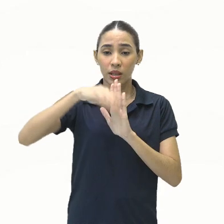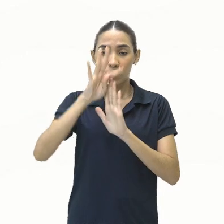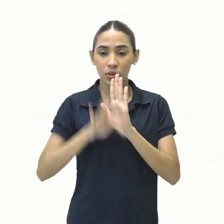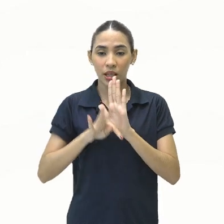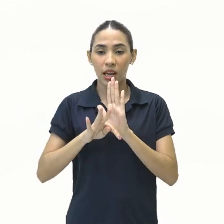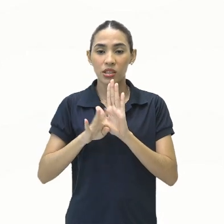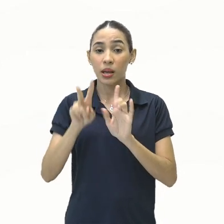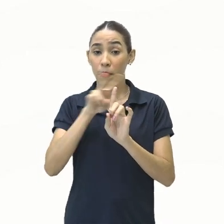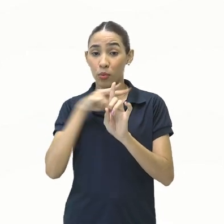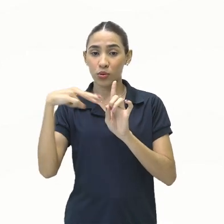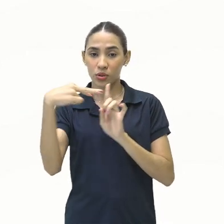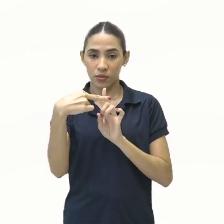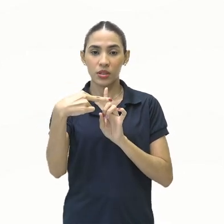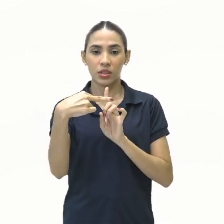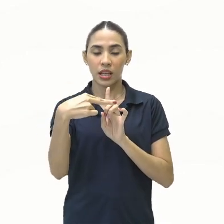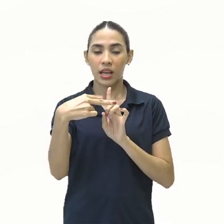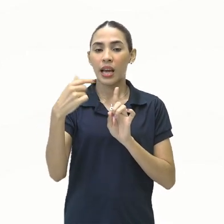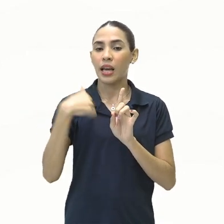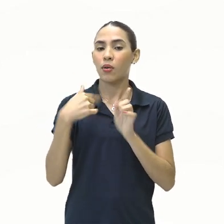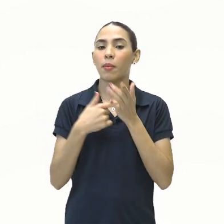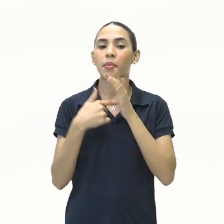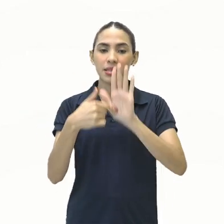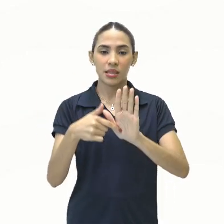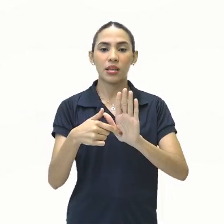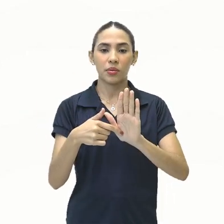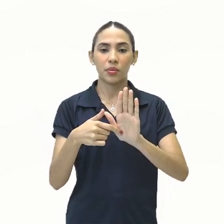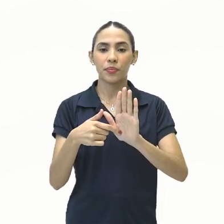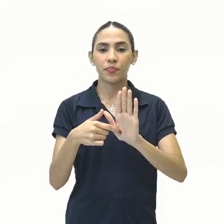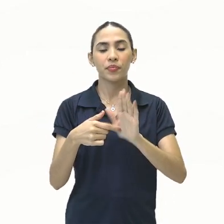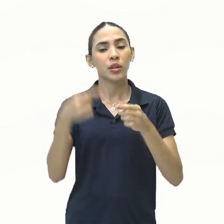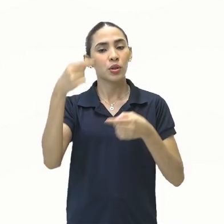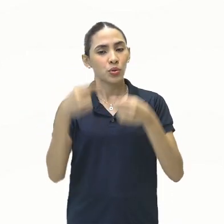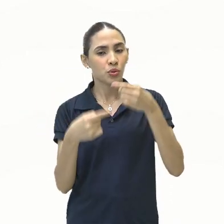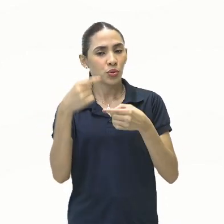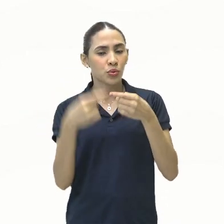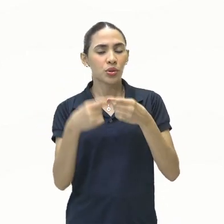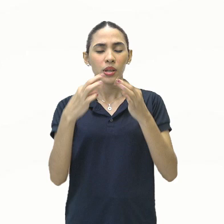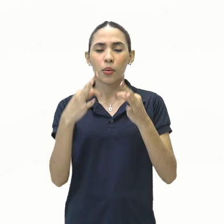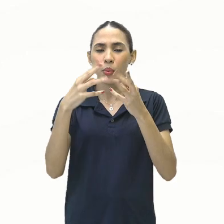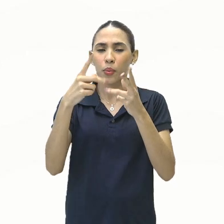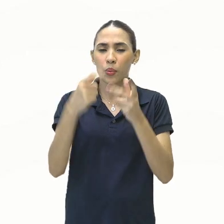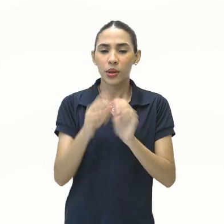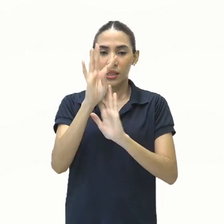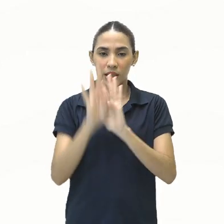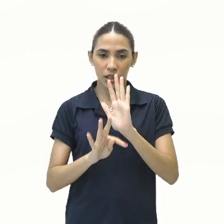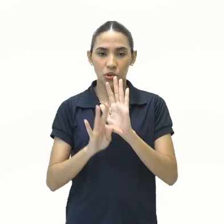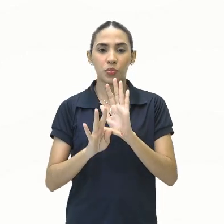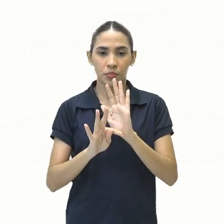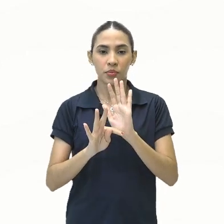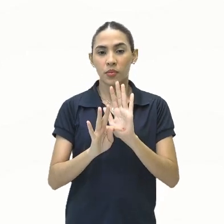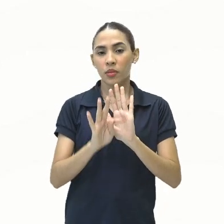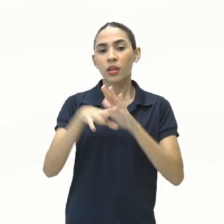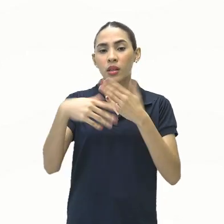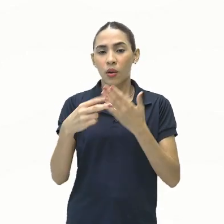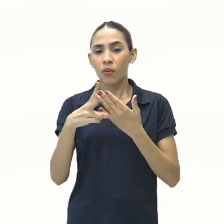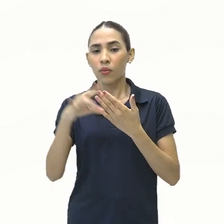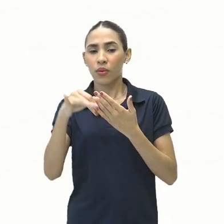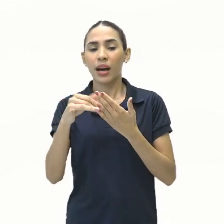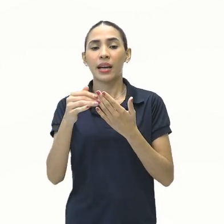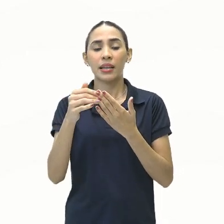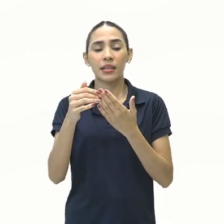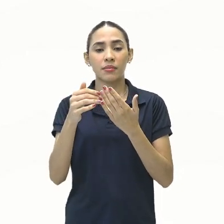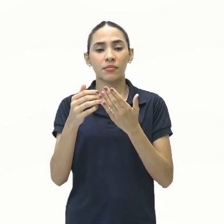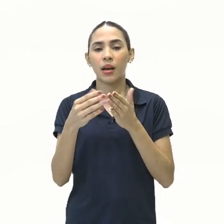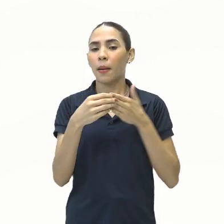de vista. É o que eu trago ali para discorrer durante todo o texto. Então, ele vai conduzir, ó, acabei de